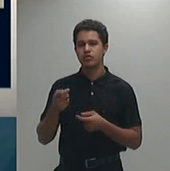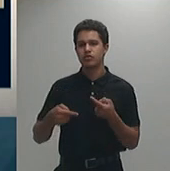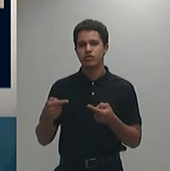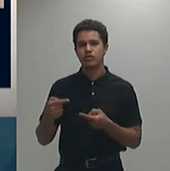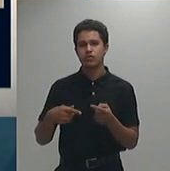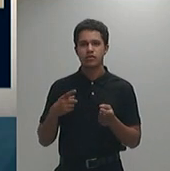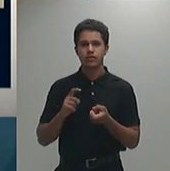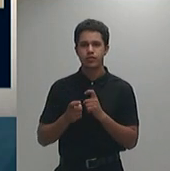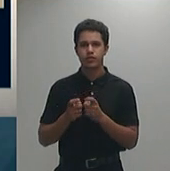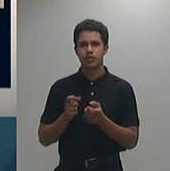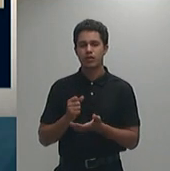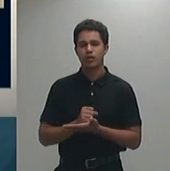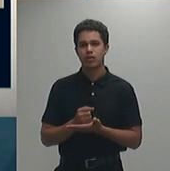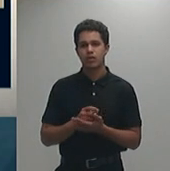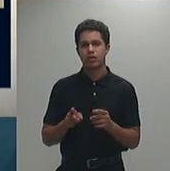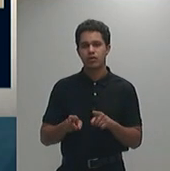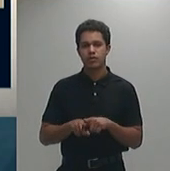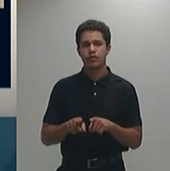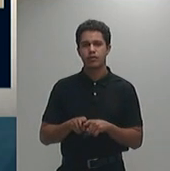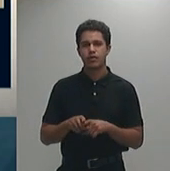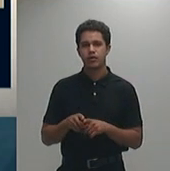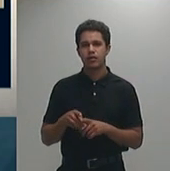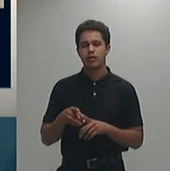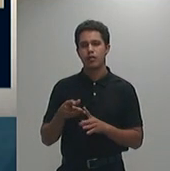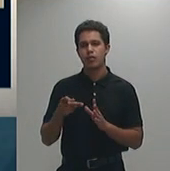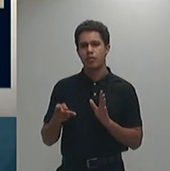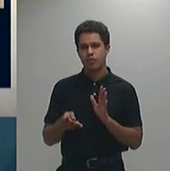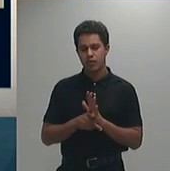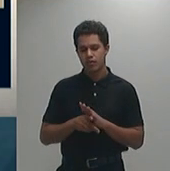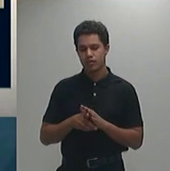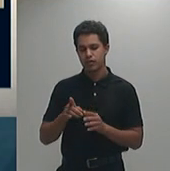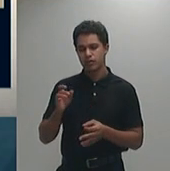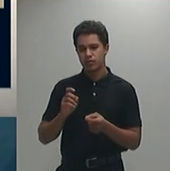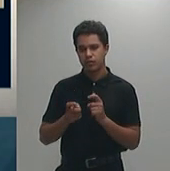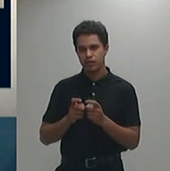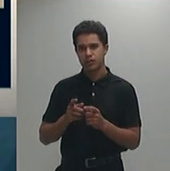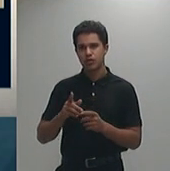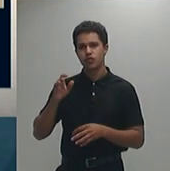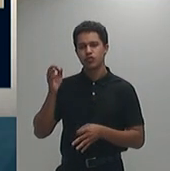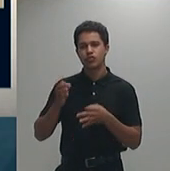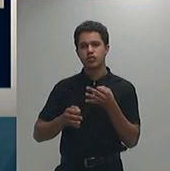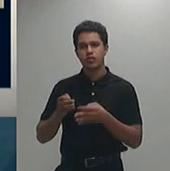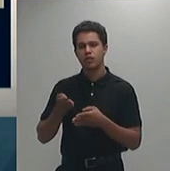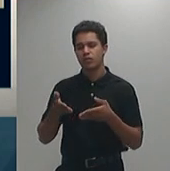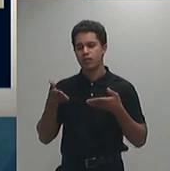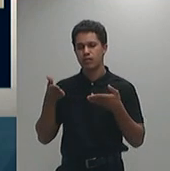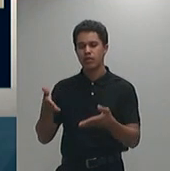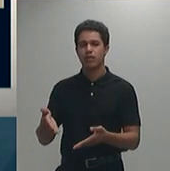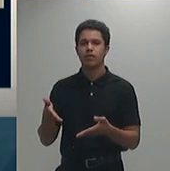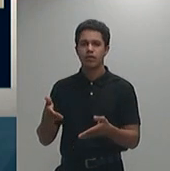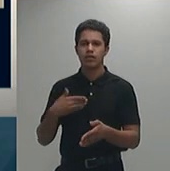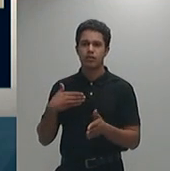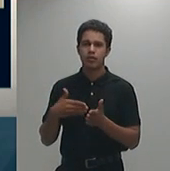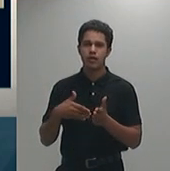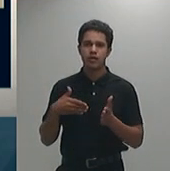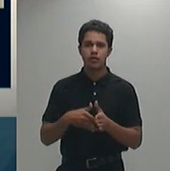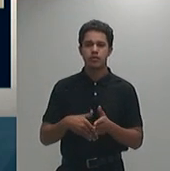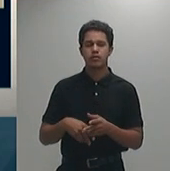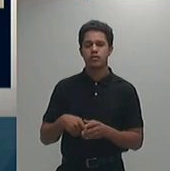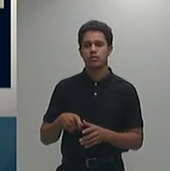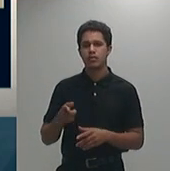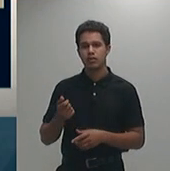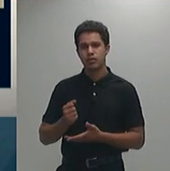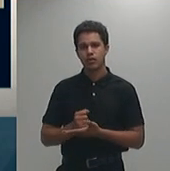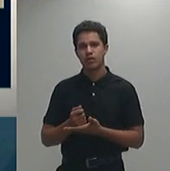valendo as medidas judiciais arbitrais para obstar a participação dos controle controladores o que efetivamente ocorreu